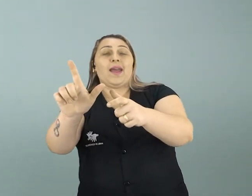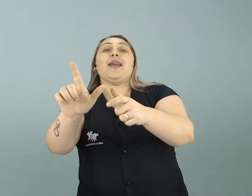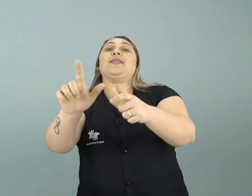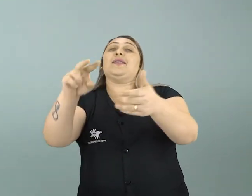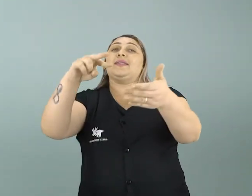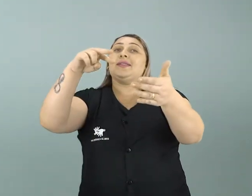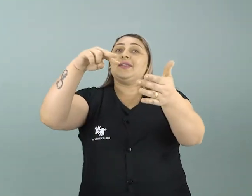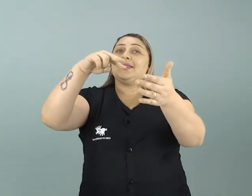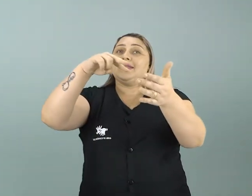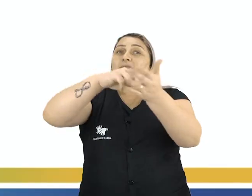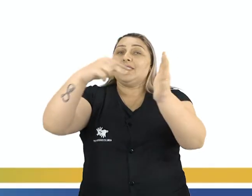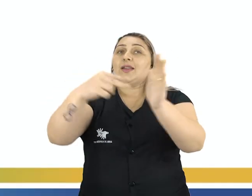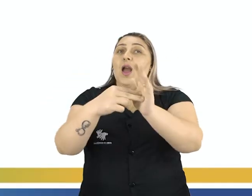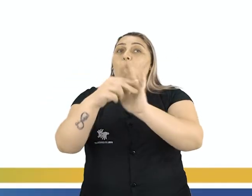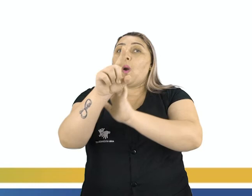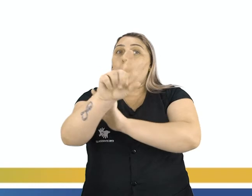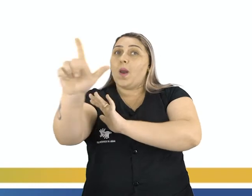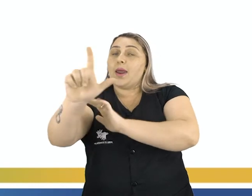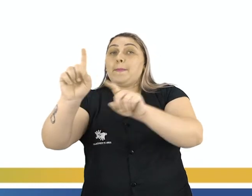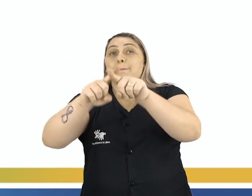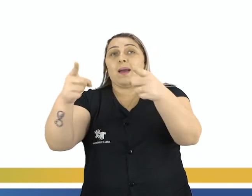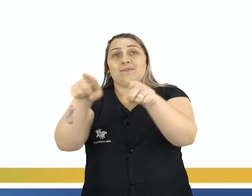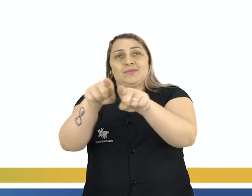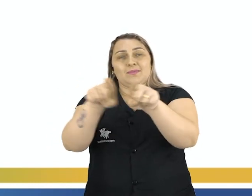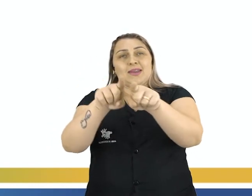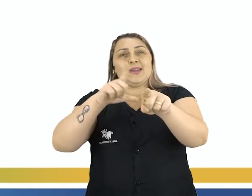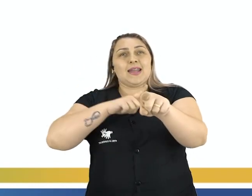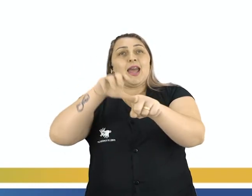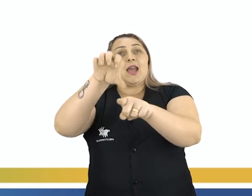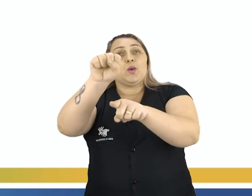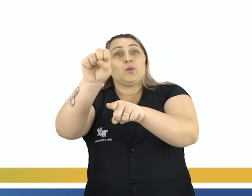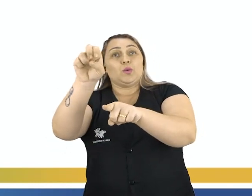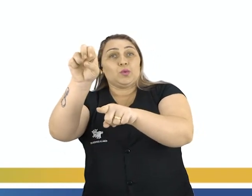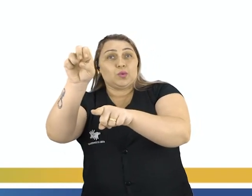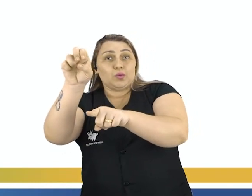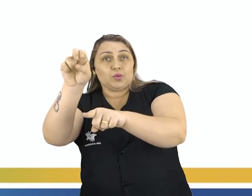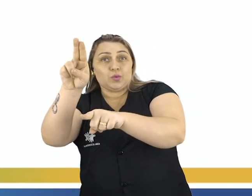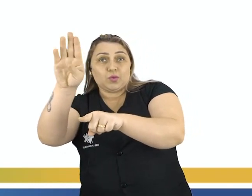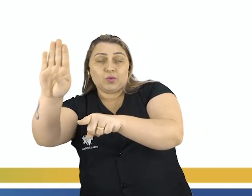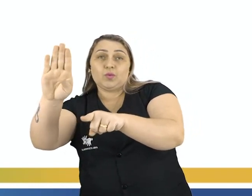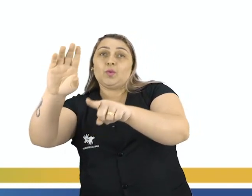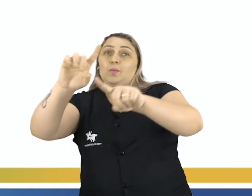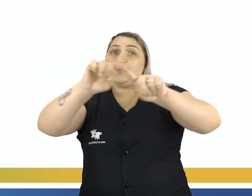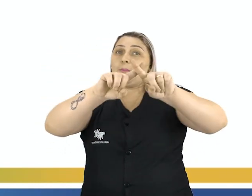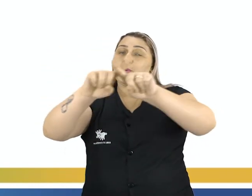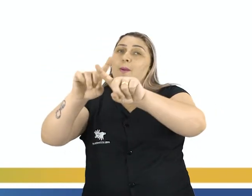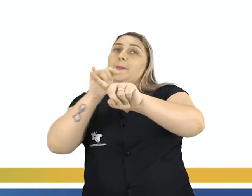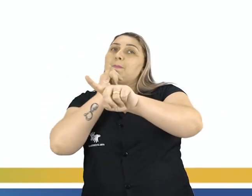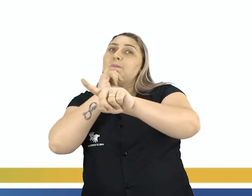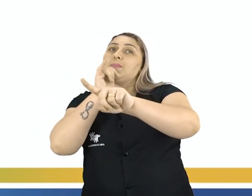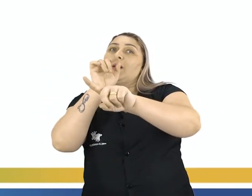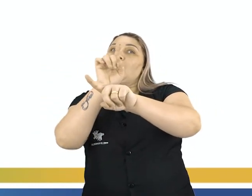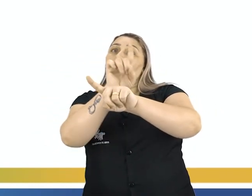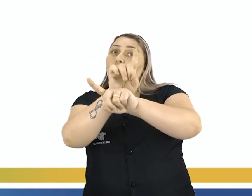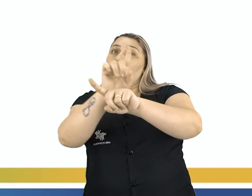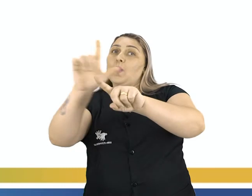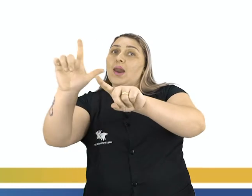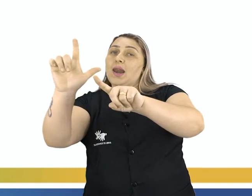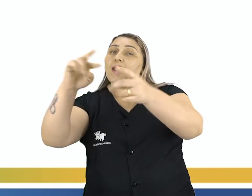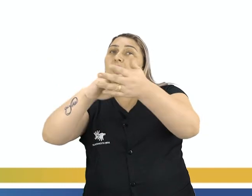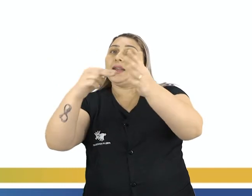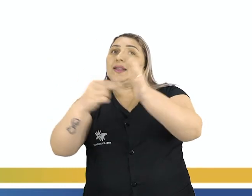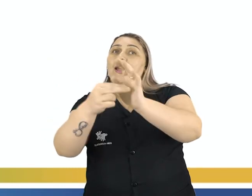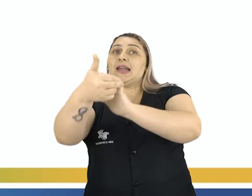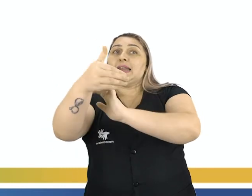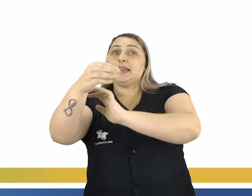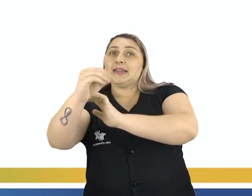corresponde a 1 litro, mas ele também tem os seus submúltiplos, né? Por exemplo, 1 litro, ele também corresponde